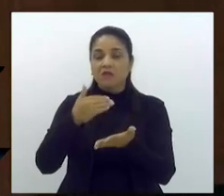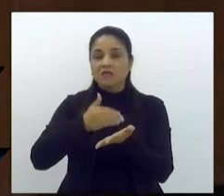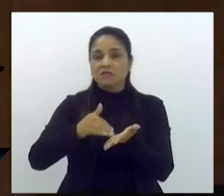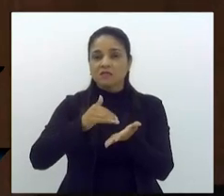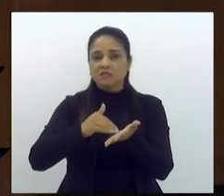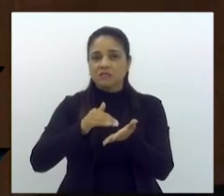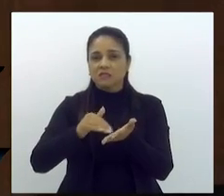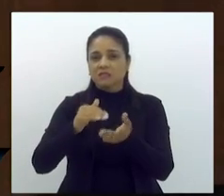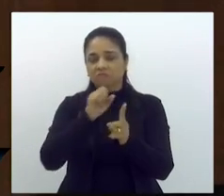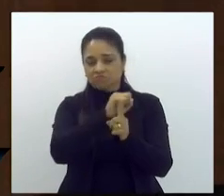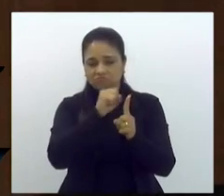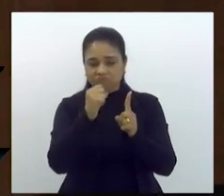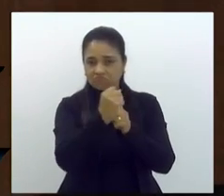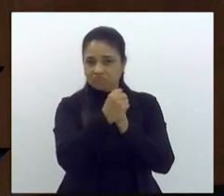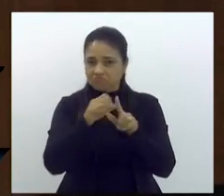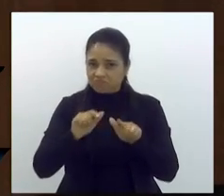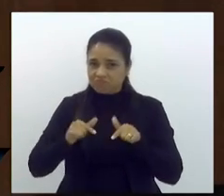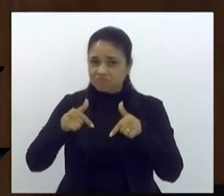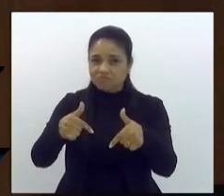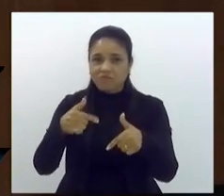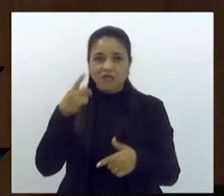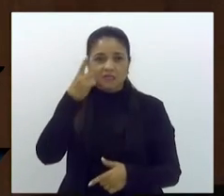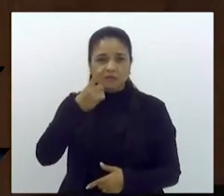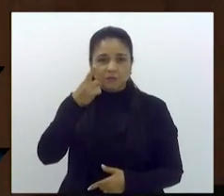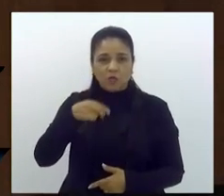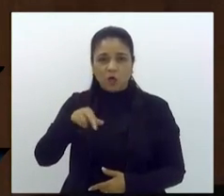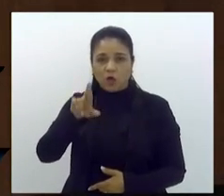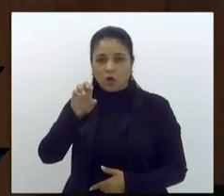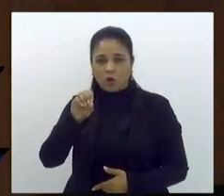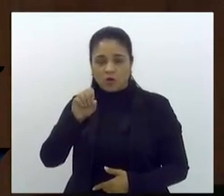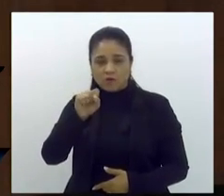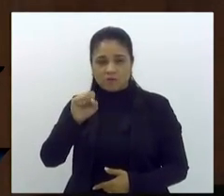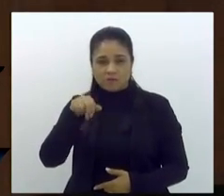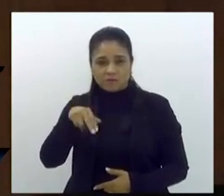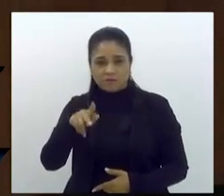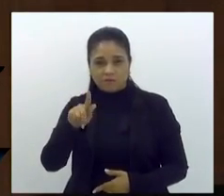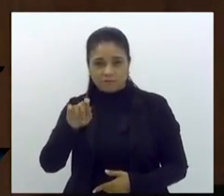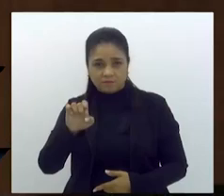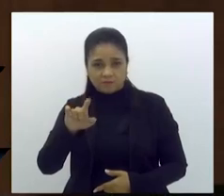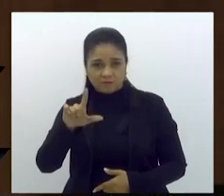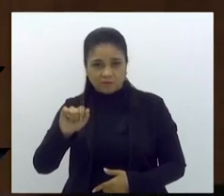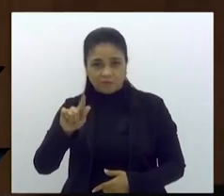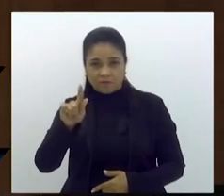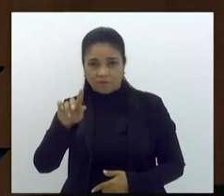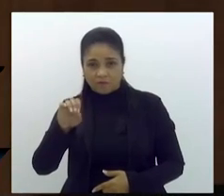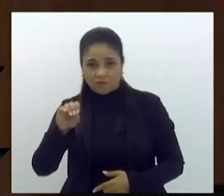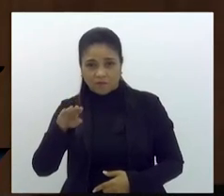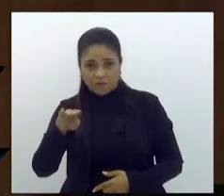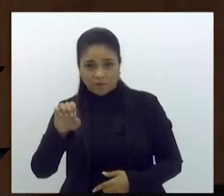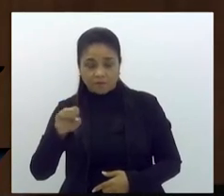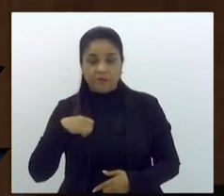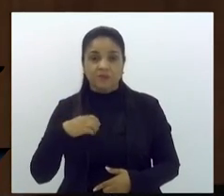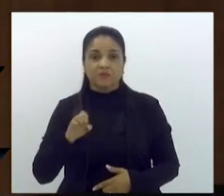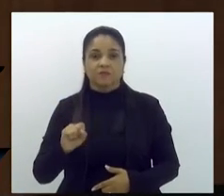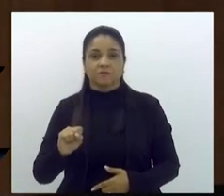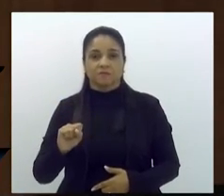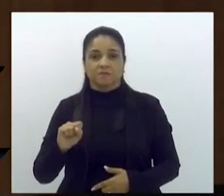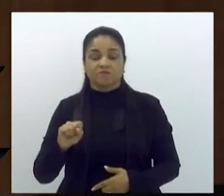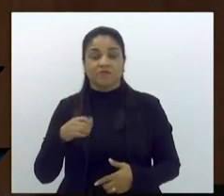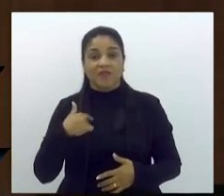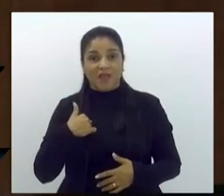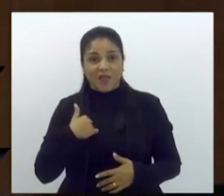secretária de ação social deputada Rosângela Gomes mas um observação é eu fiz